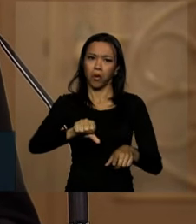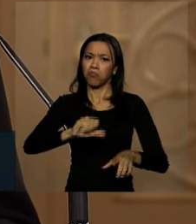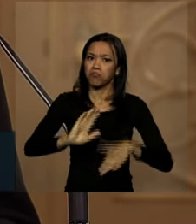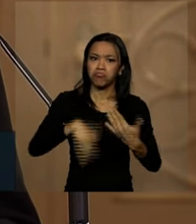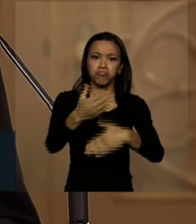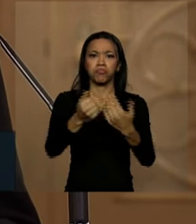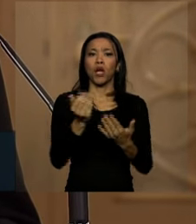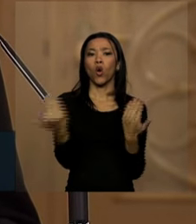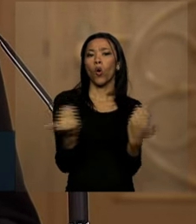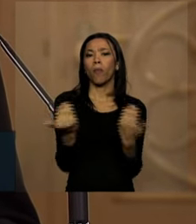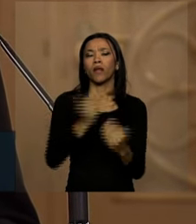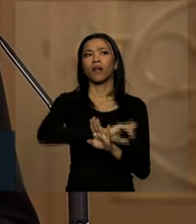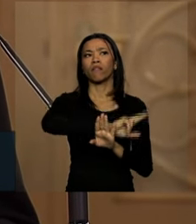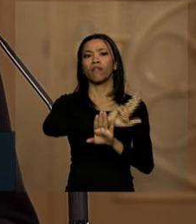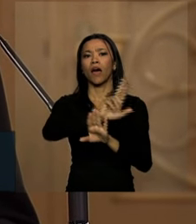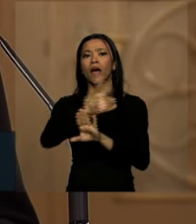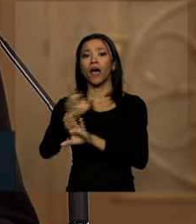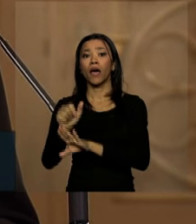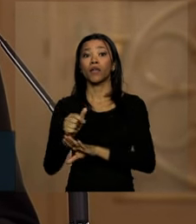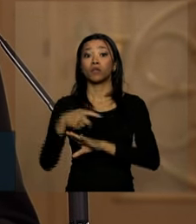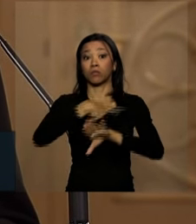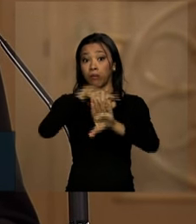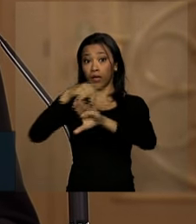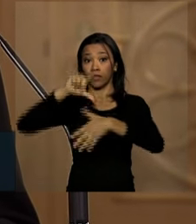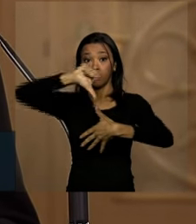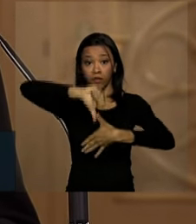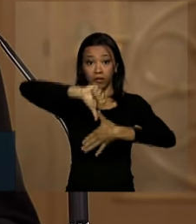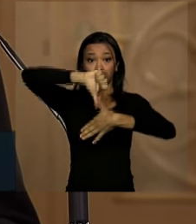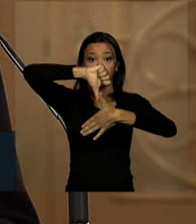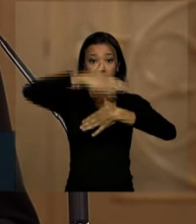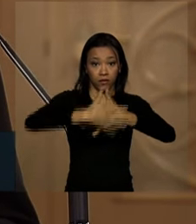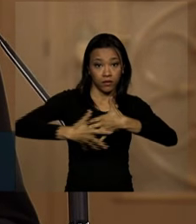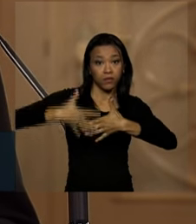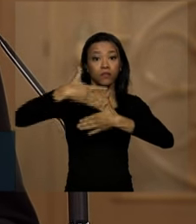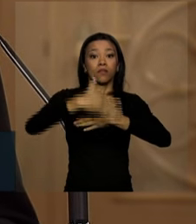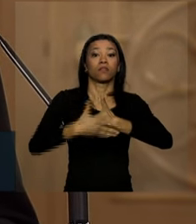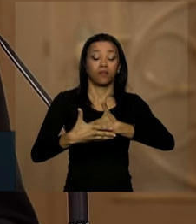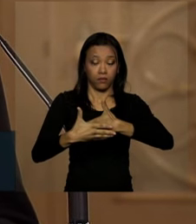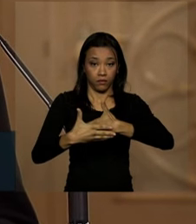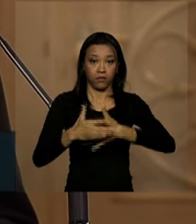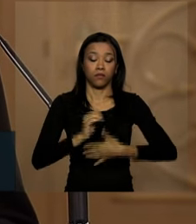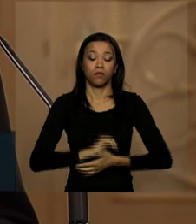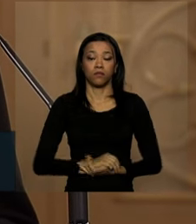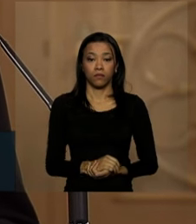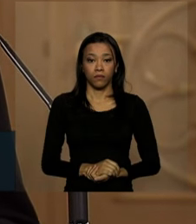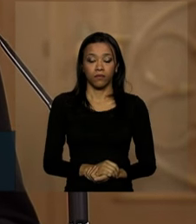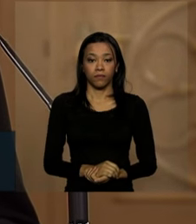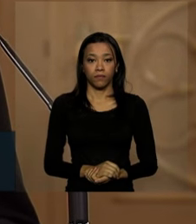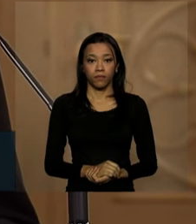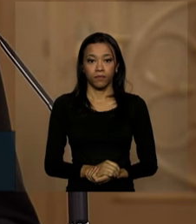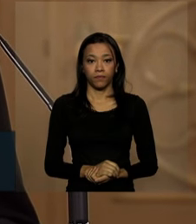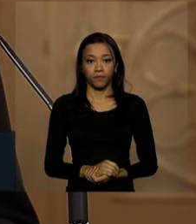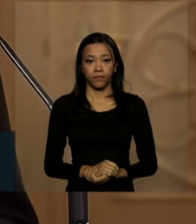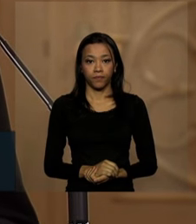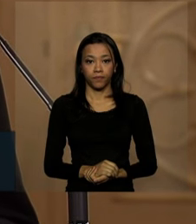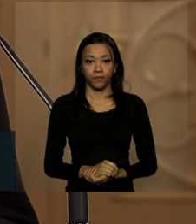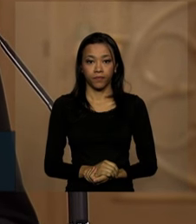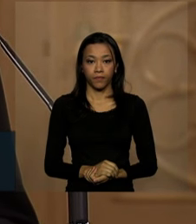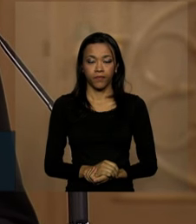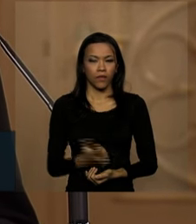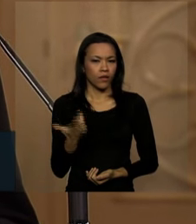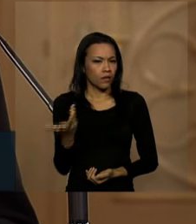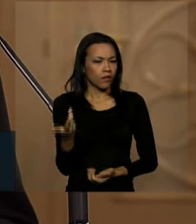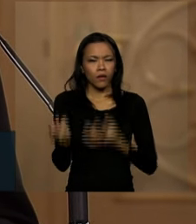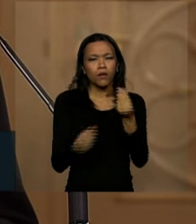outros países da América Latina. Minkä takia Brasilian talous on tällä hetkellä huonompi kuin monen muun latinalaisen Amerikan maan? E